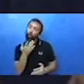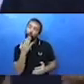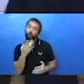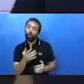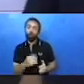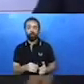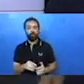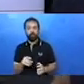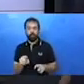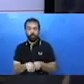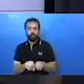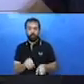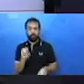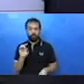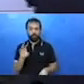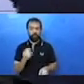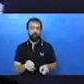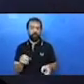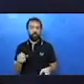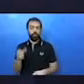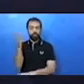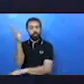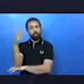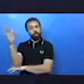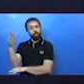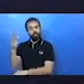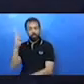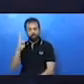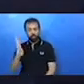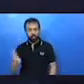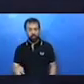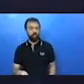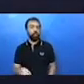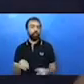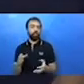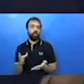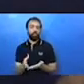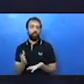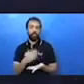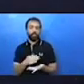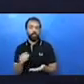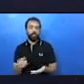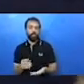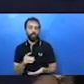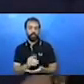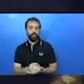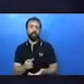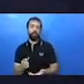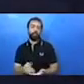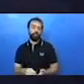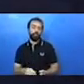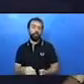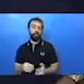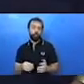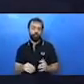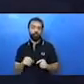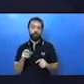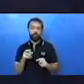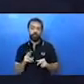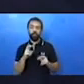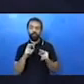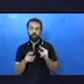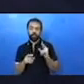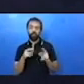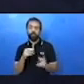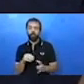estrelas da bandeira do Brasil. Fizemos a leitura das páginas 145 até a 156. Resolvemos as